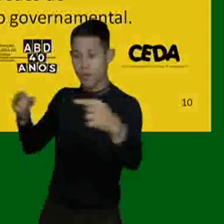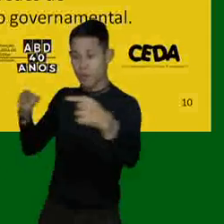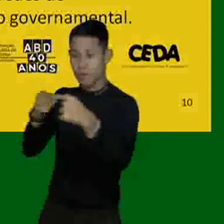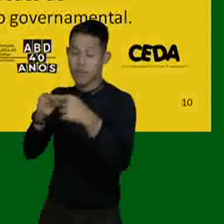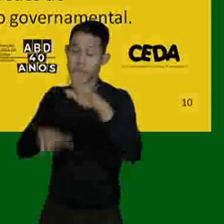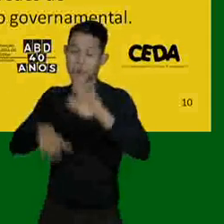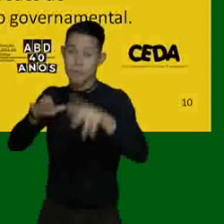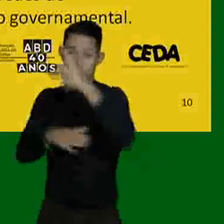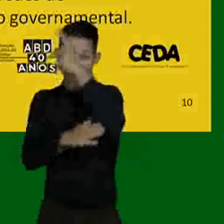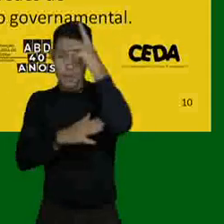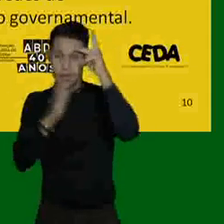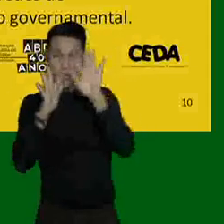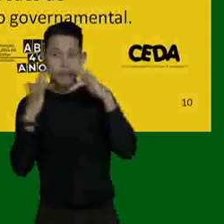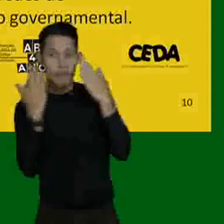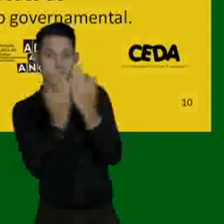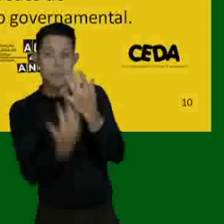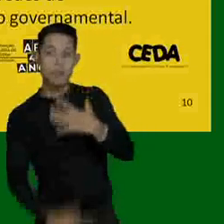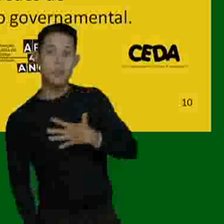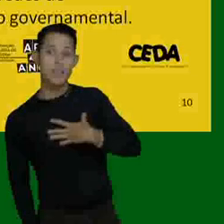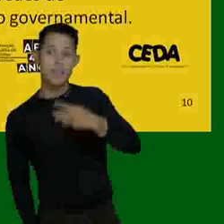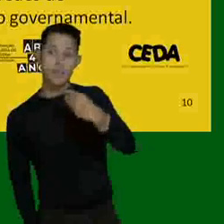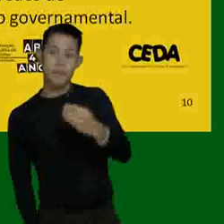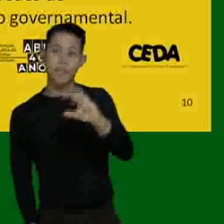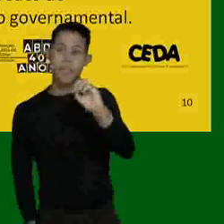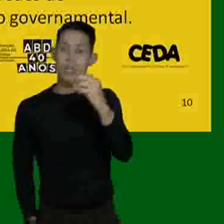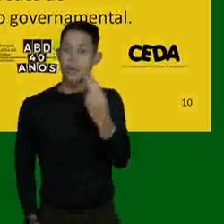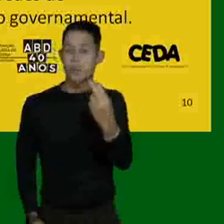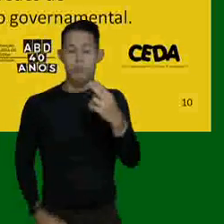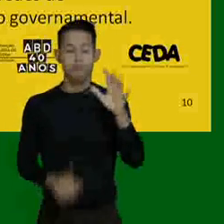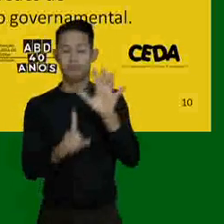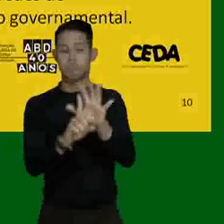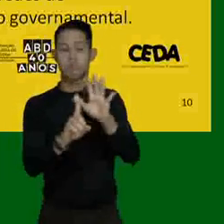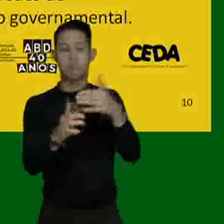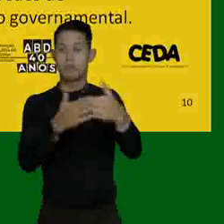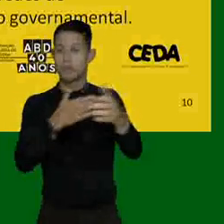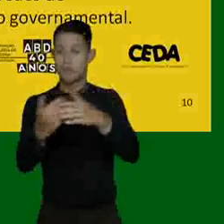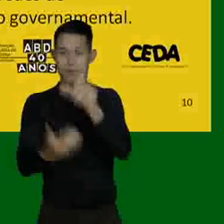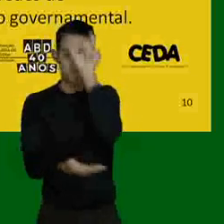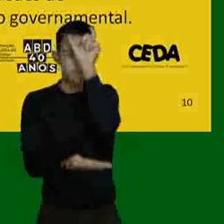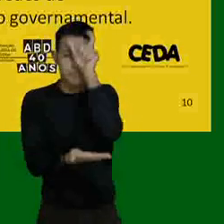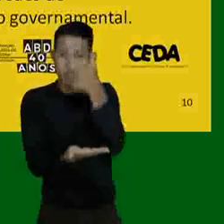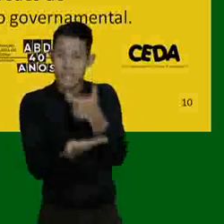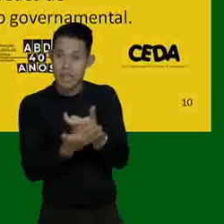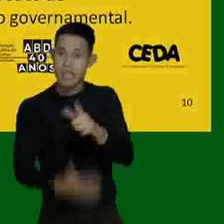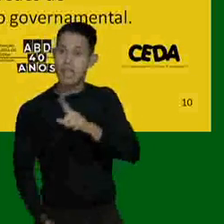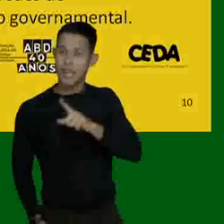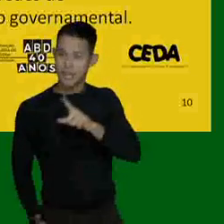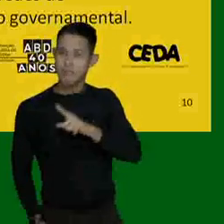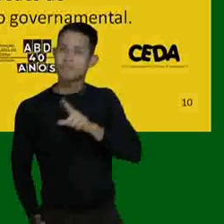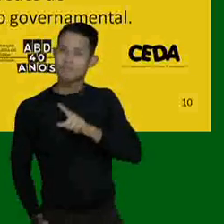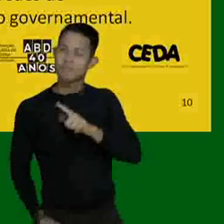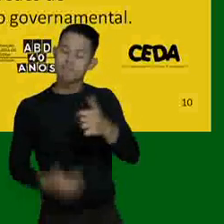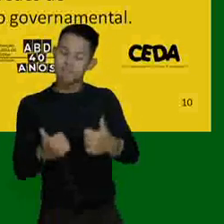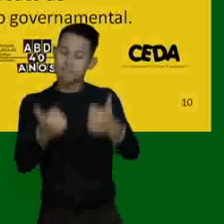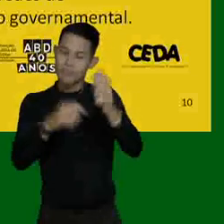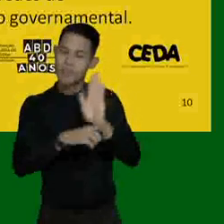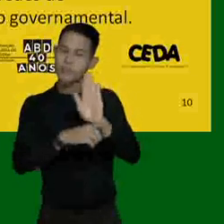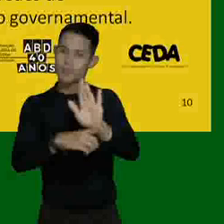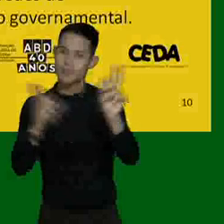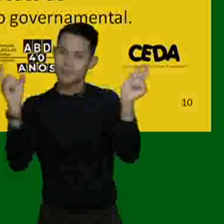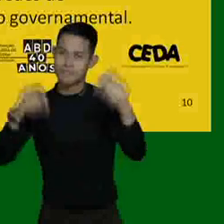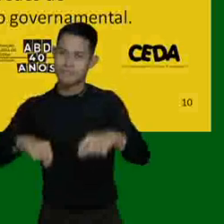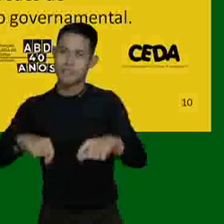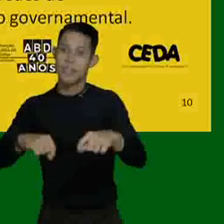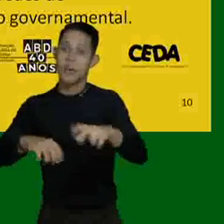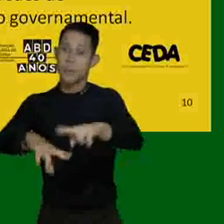tem um filho que tem alguém que tá afetado por aquele transtorno Então se a gente pensar no próximo aquele